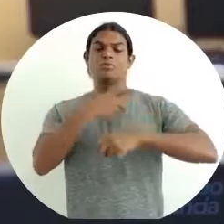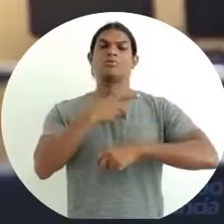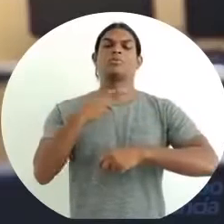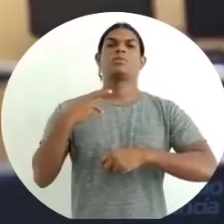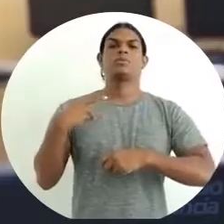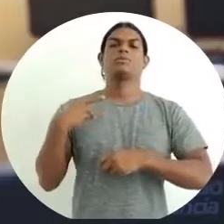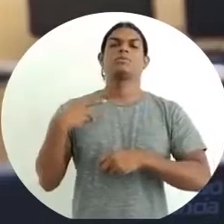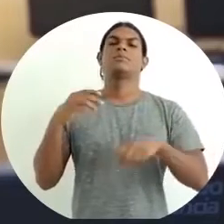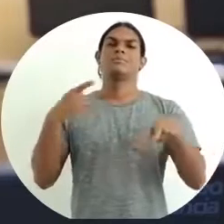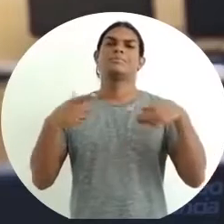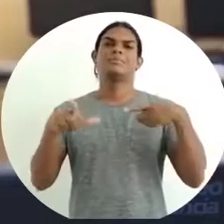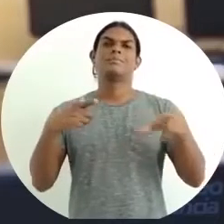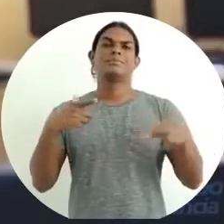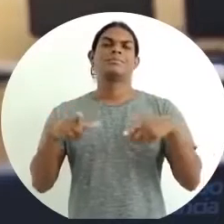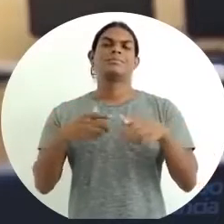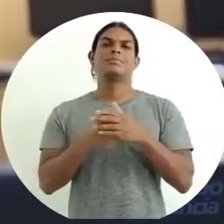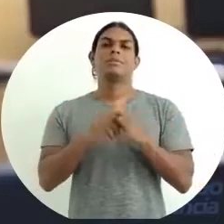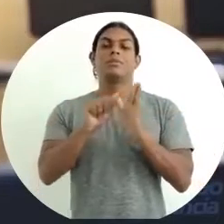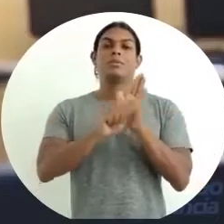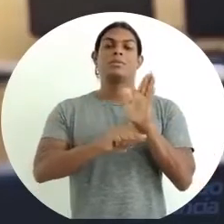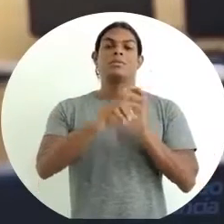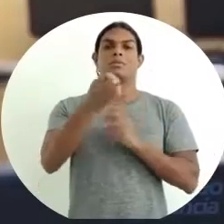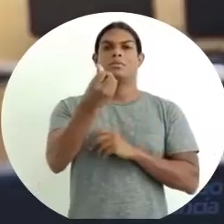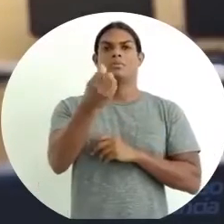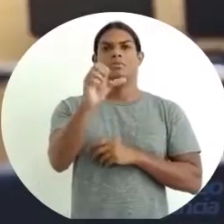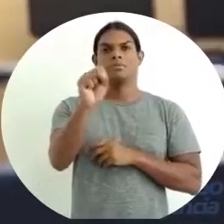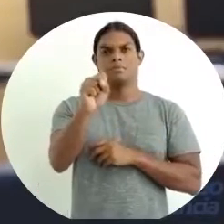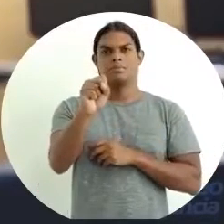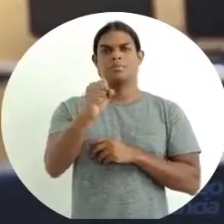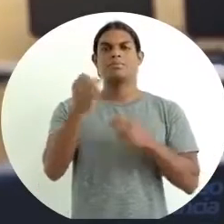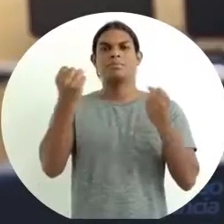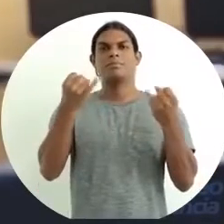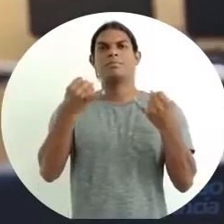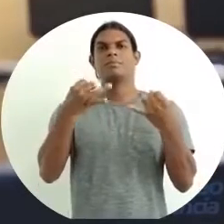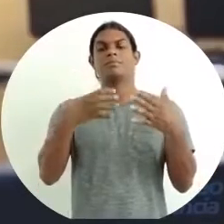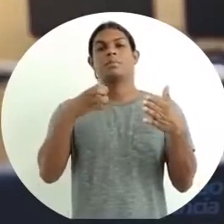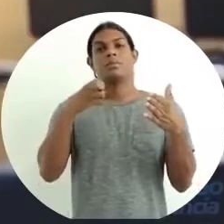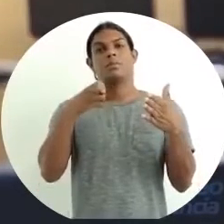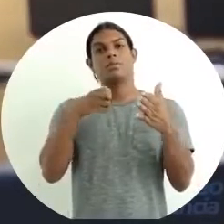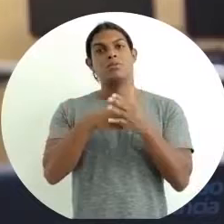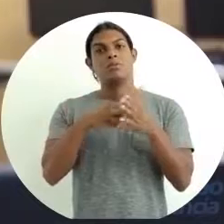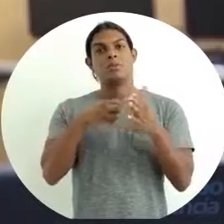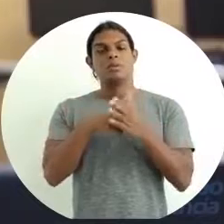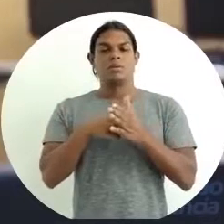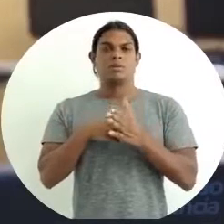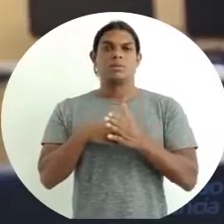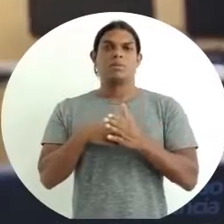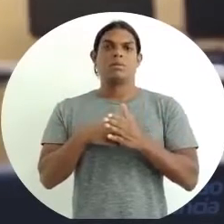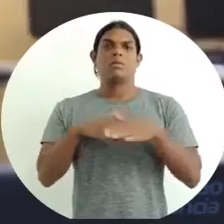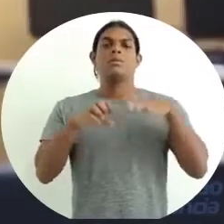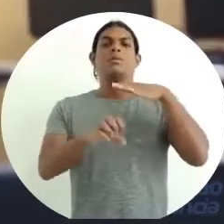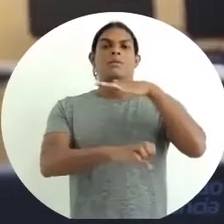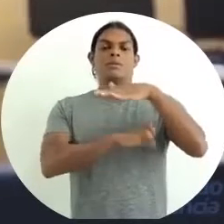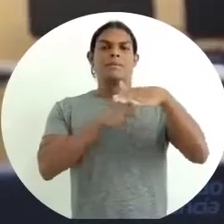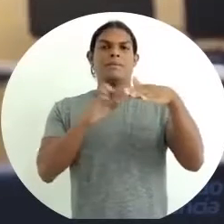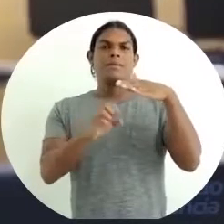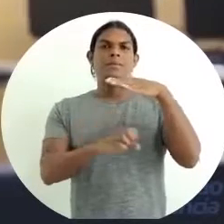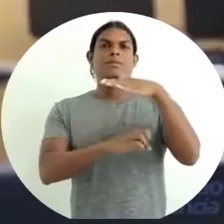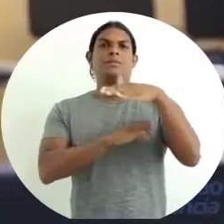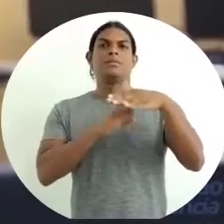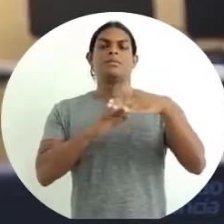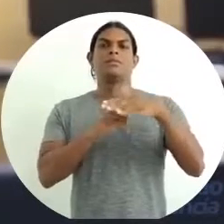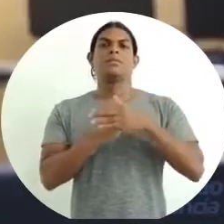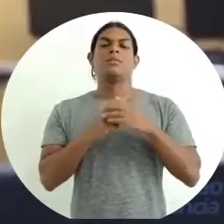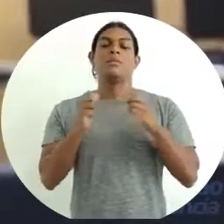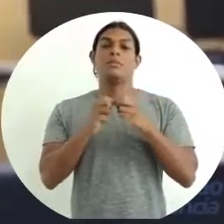trabalhador. Logo no artigo 168, que nos diz que é obrigatório, e às custas do empregador, o